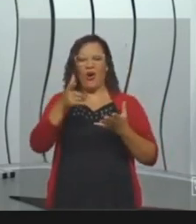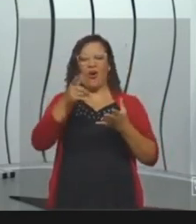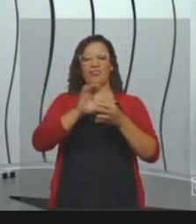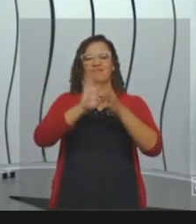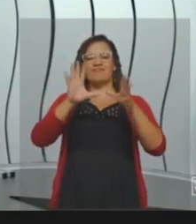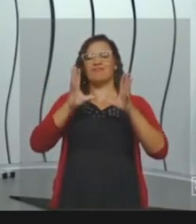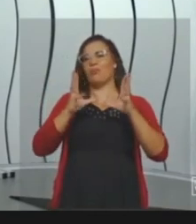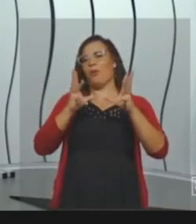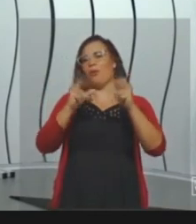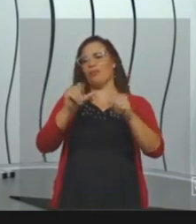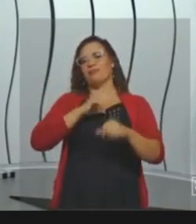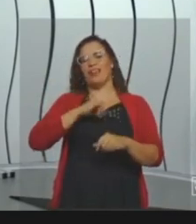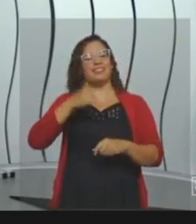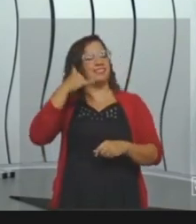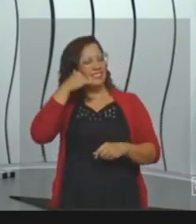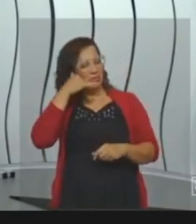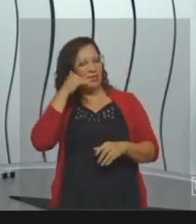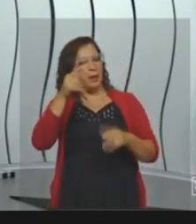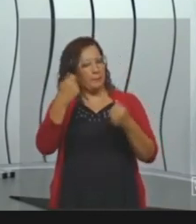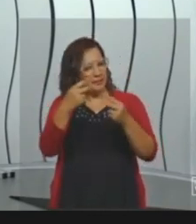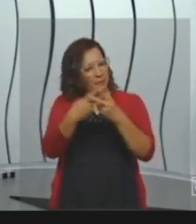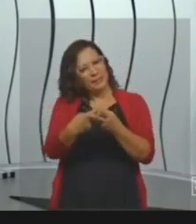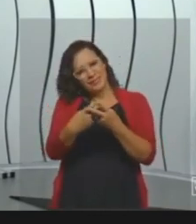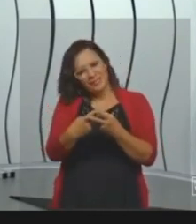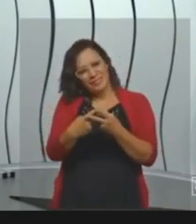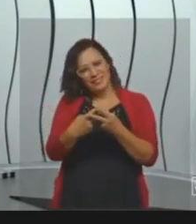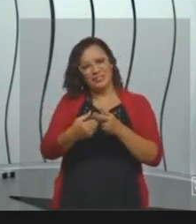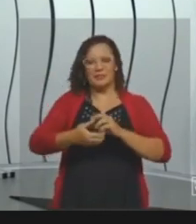Demora um tempo, mas chega lá.